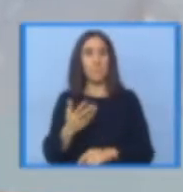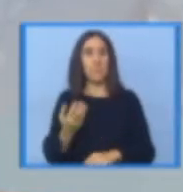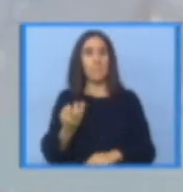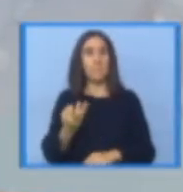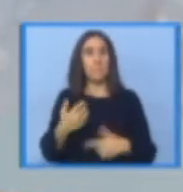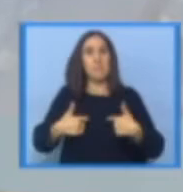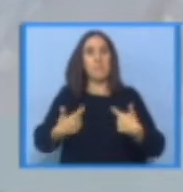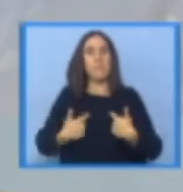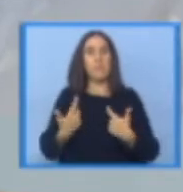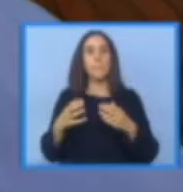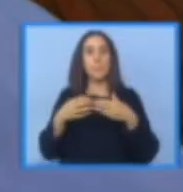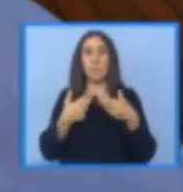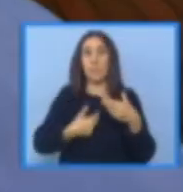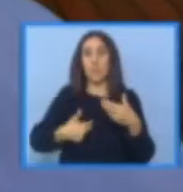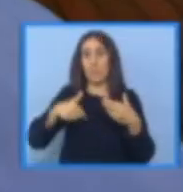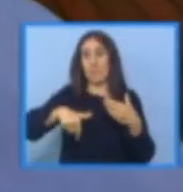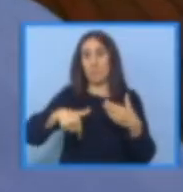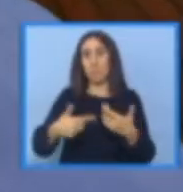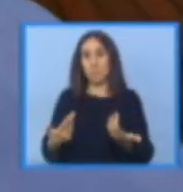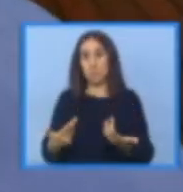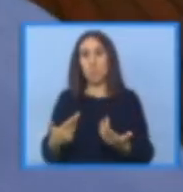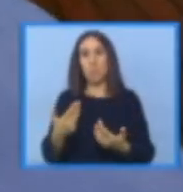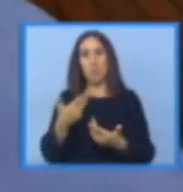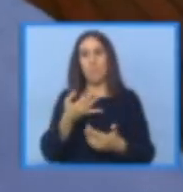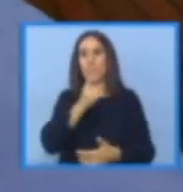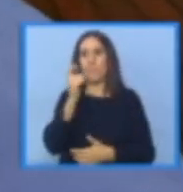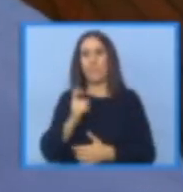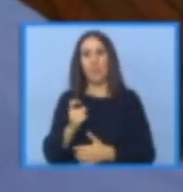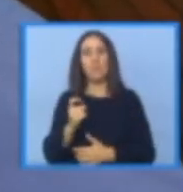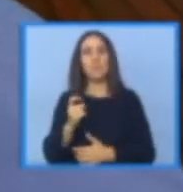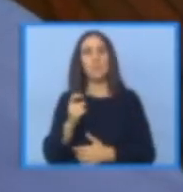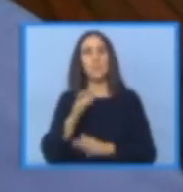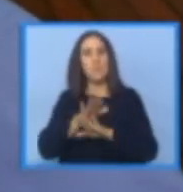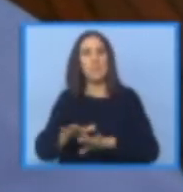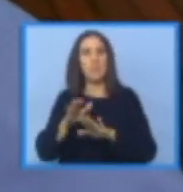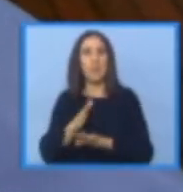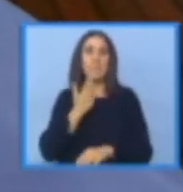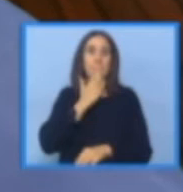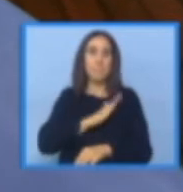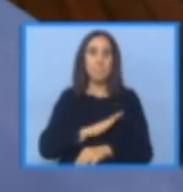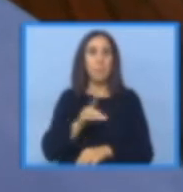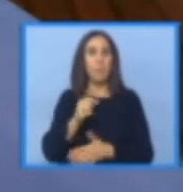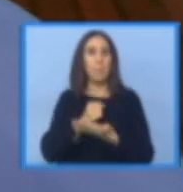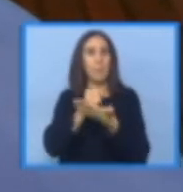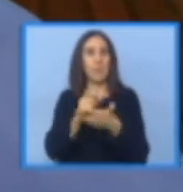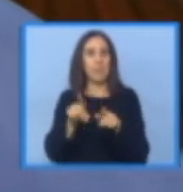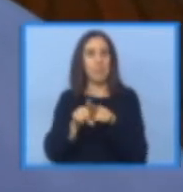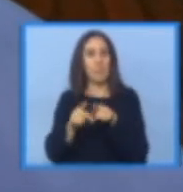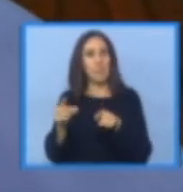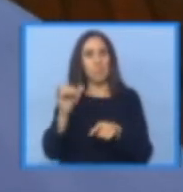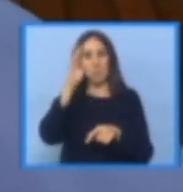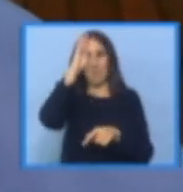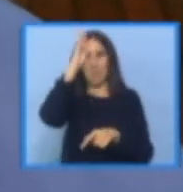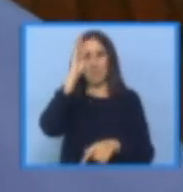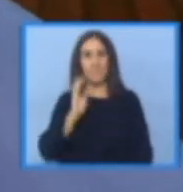também eles e a comunidade cristã aqui, que goza de paz e de serenidade, possa apoiar estes seus irmãos do Iraque.